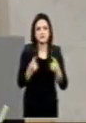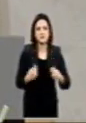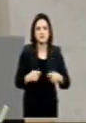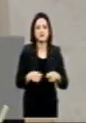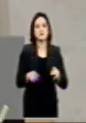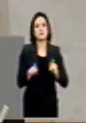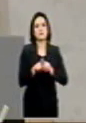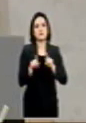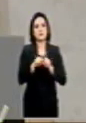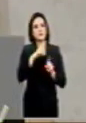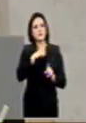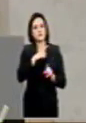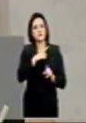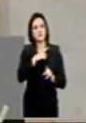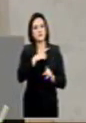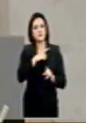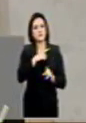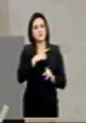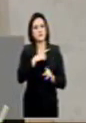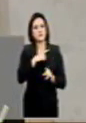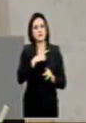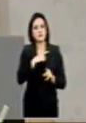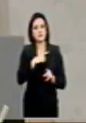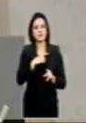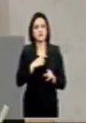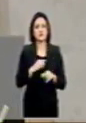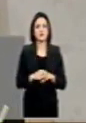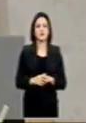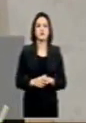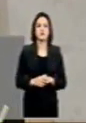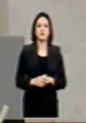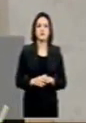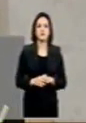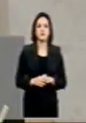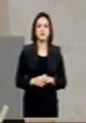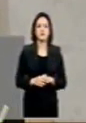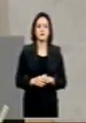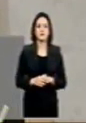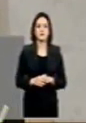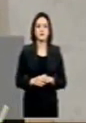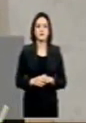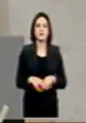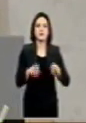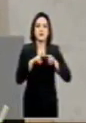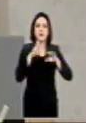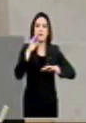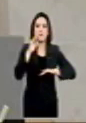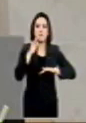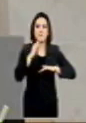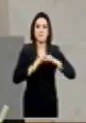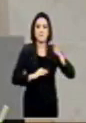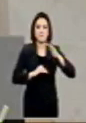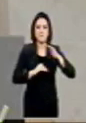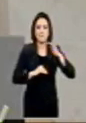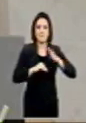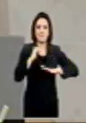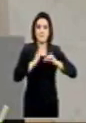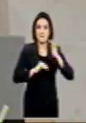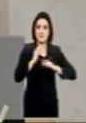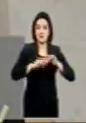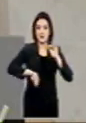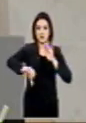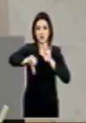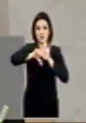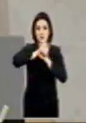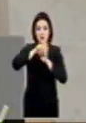causalidade entre a atuação das pessoas no tocante à prática eventual do crime de